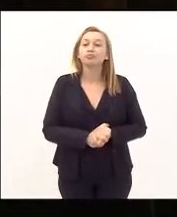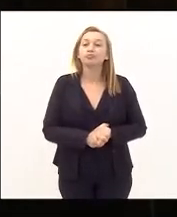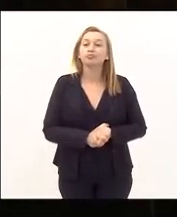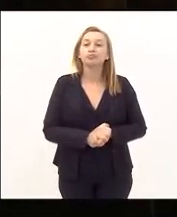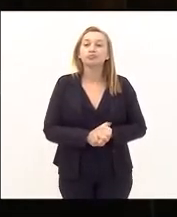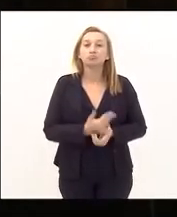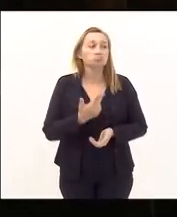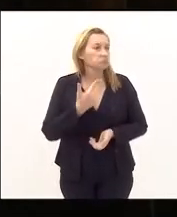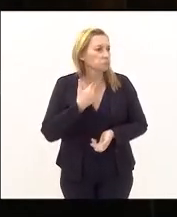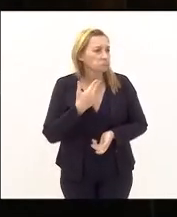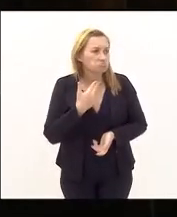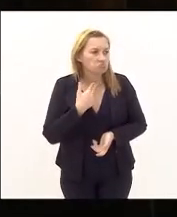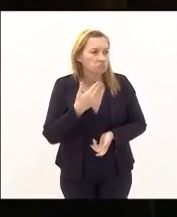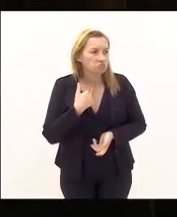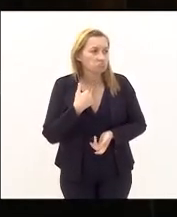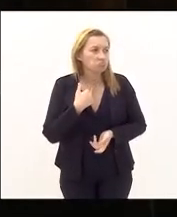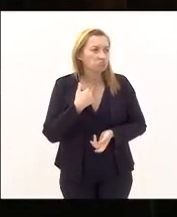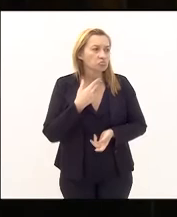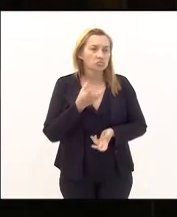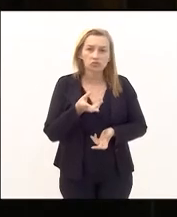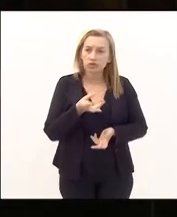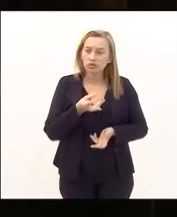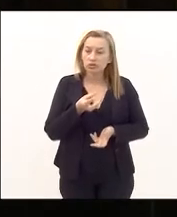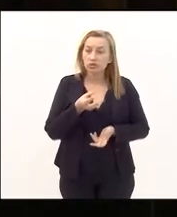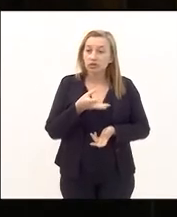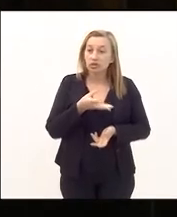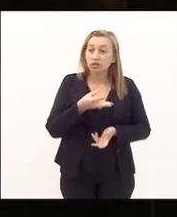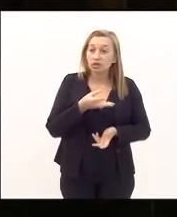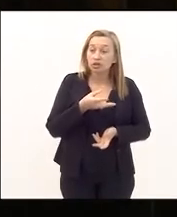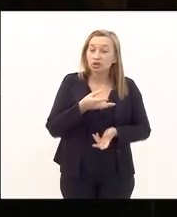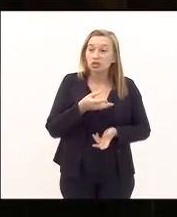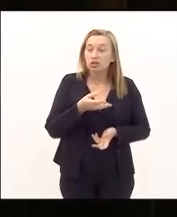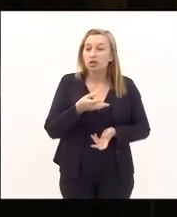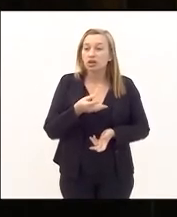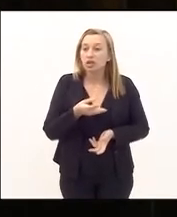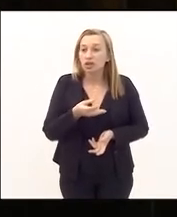podemos negar a importância destes profissionais